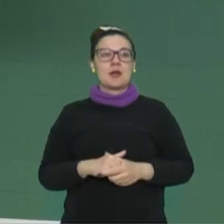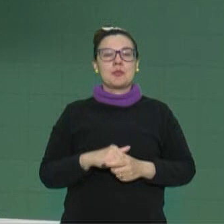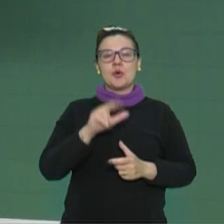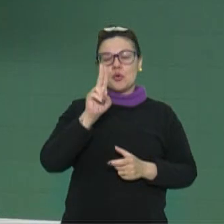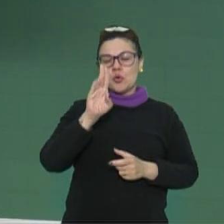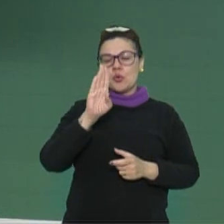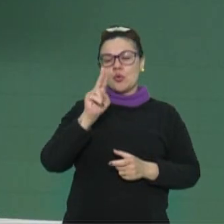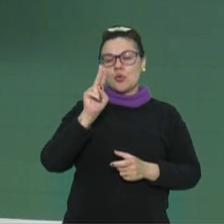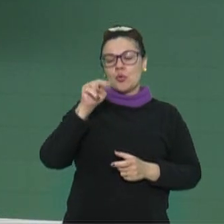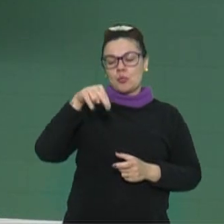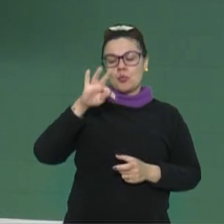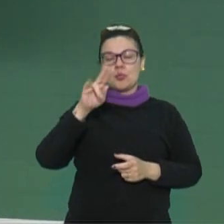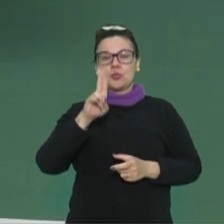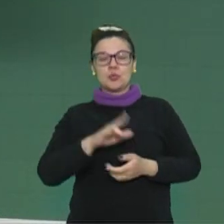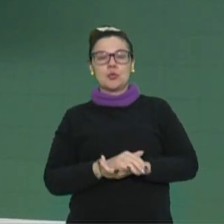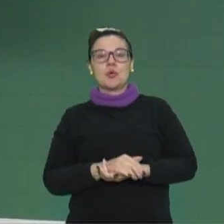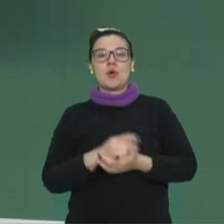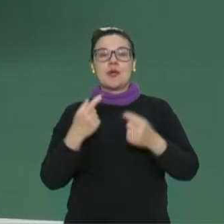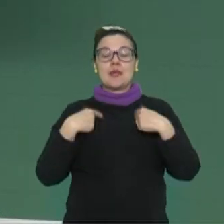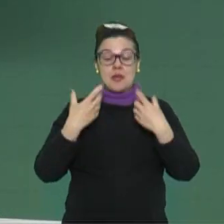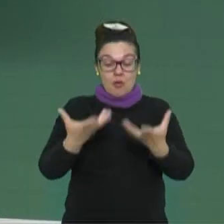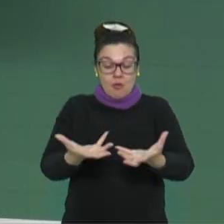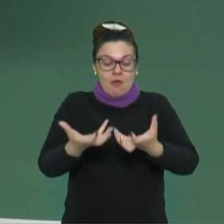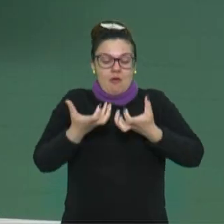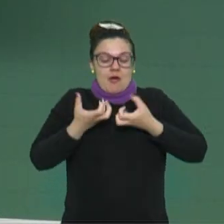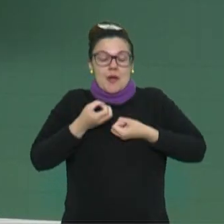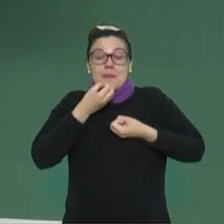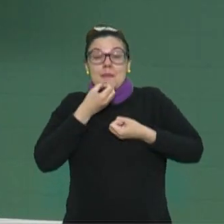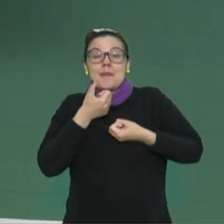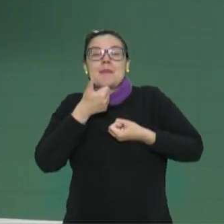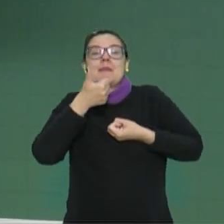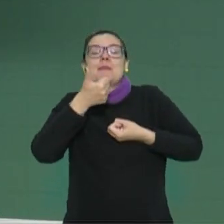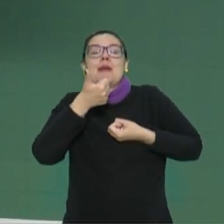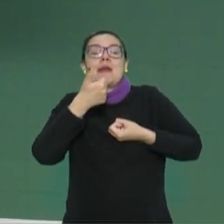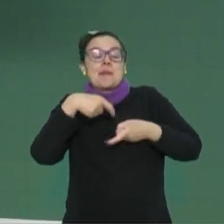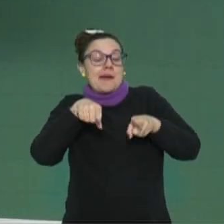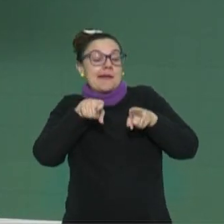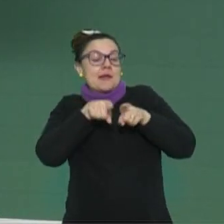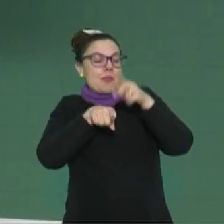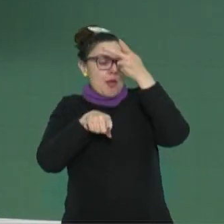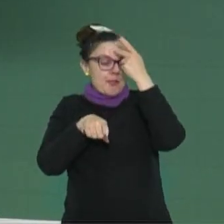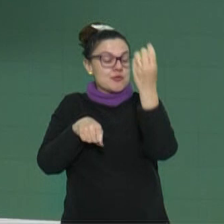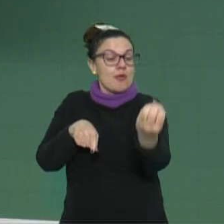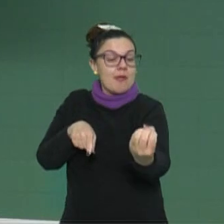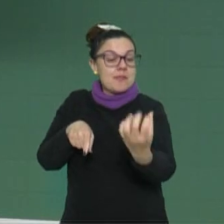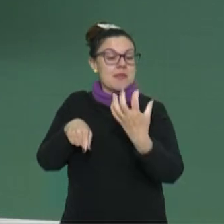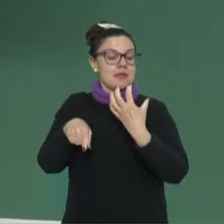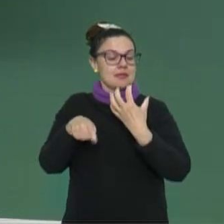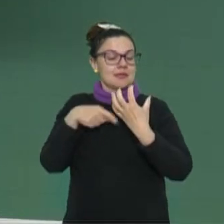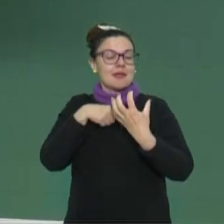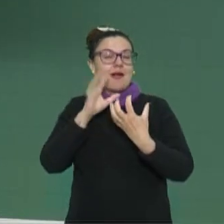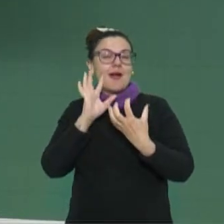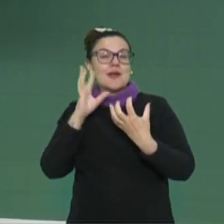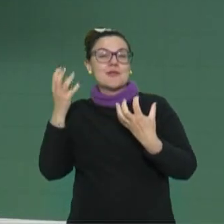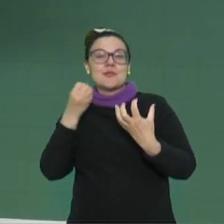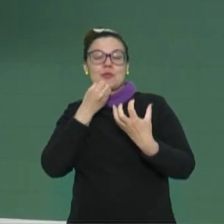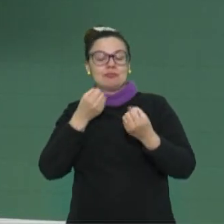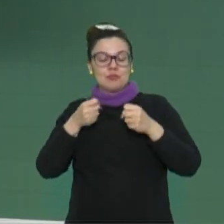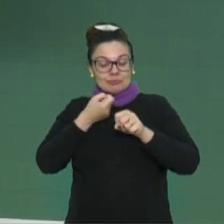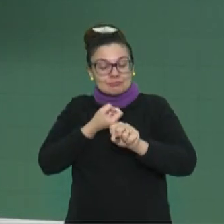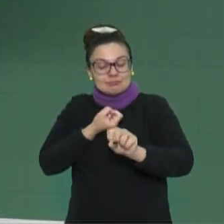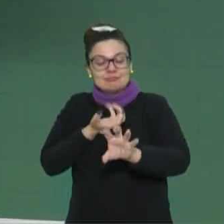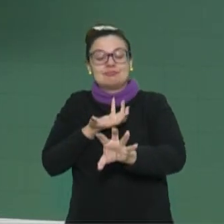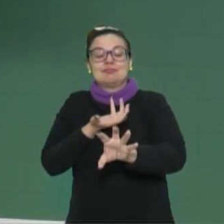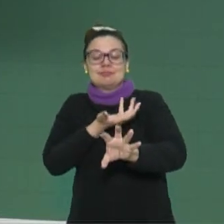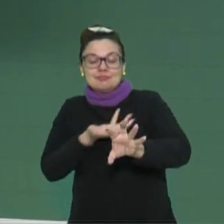é aquela necessidade do receptor se sentir beneficiado, mas também aquele que é doador da ação boa, e tudo isso faz com